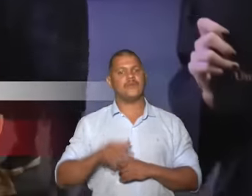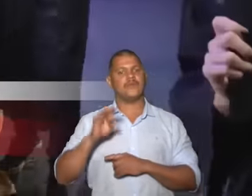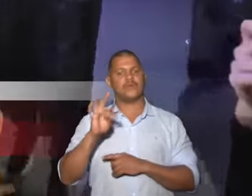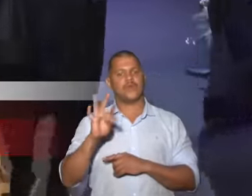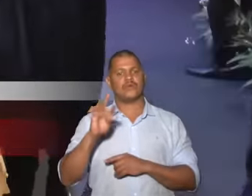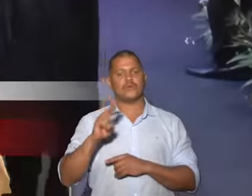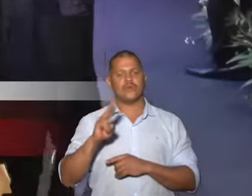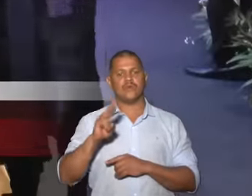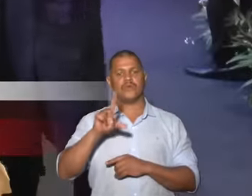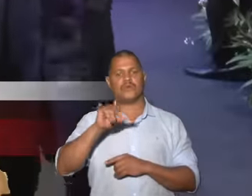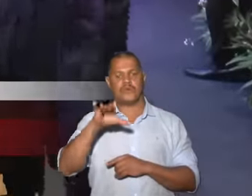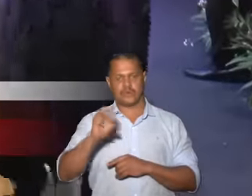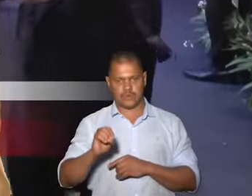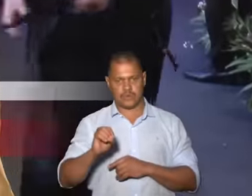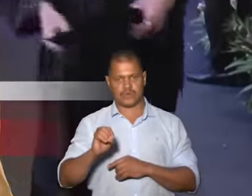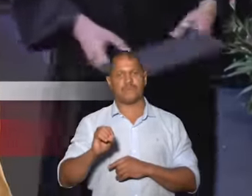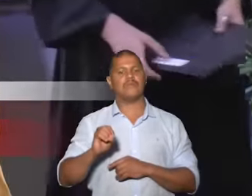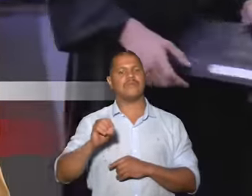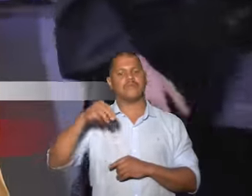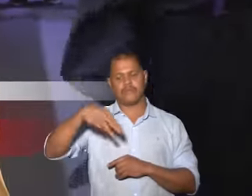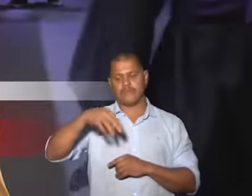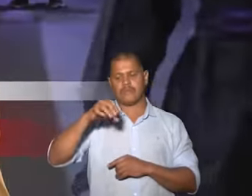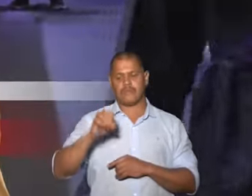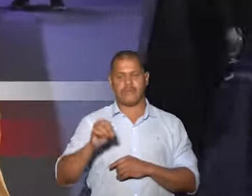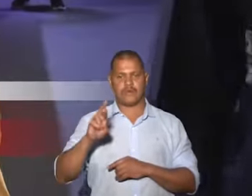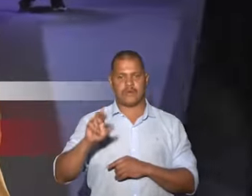Túlio Caprúnio de Moraes,